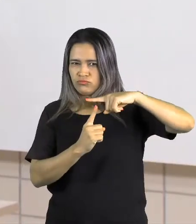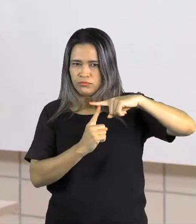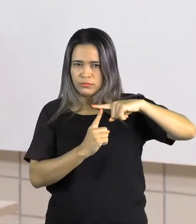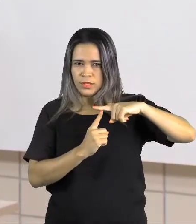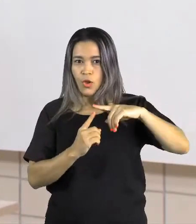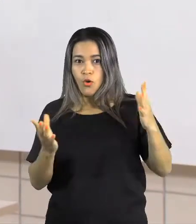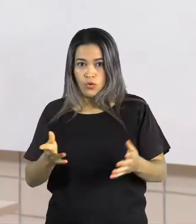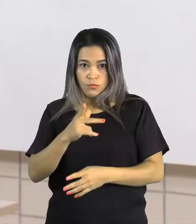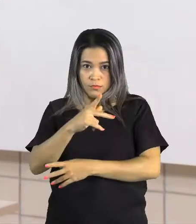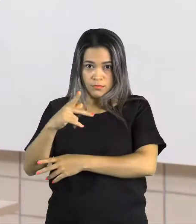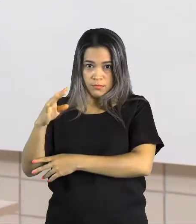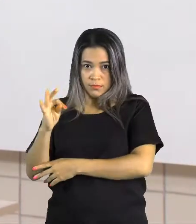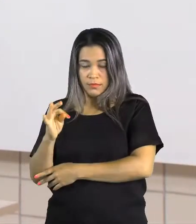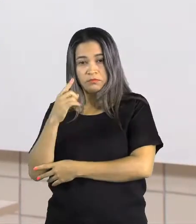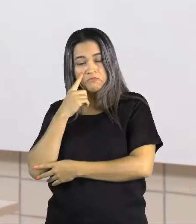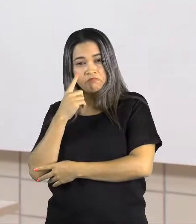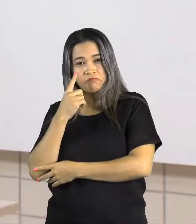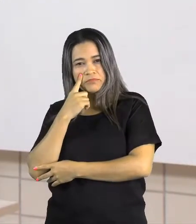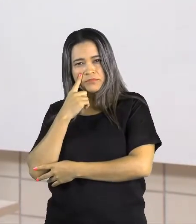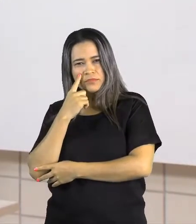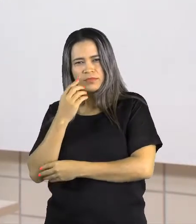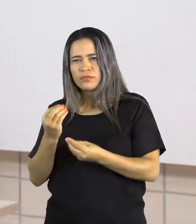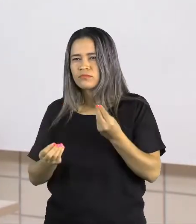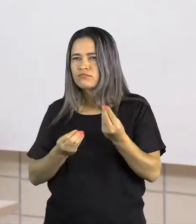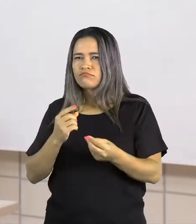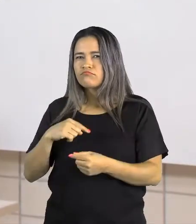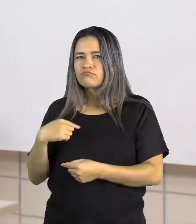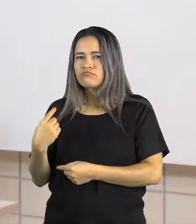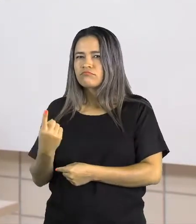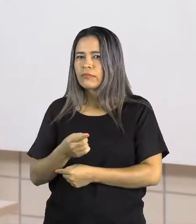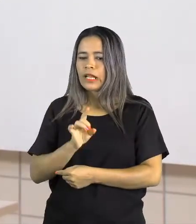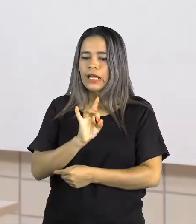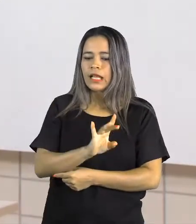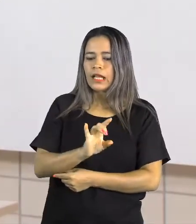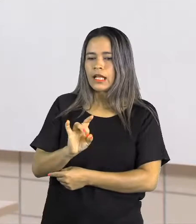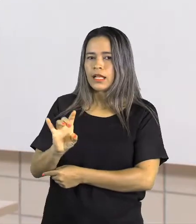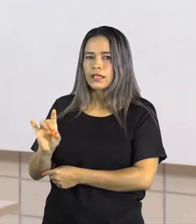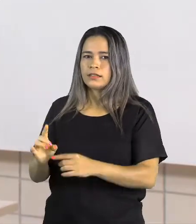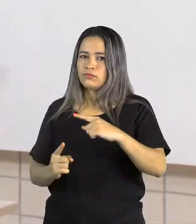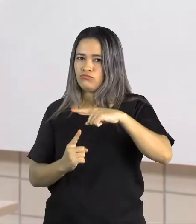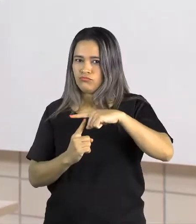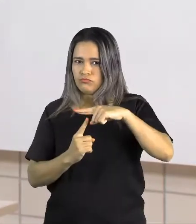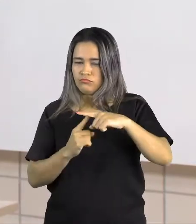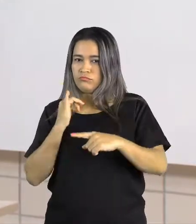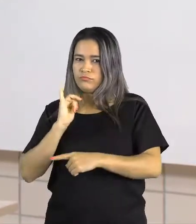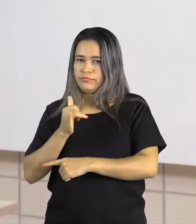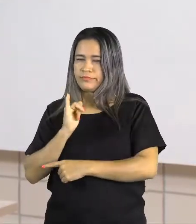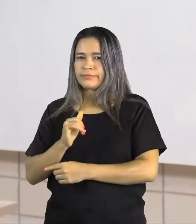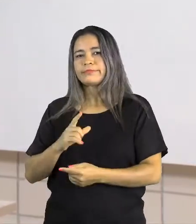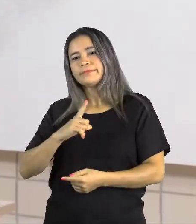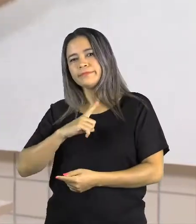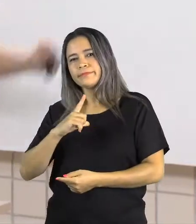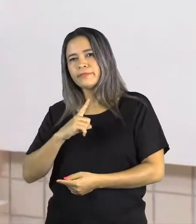em PPT, a gente vai ver como a gente faz cada tipo de relato. A gente tem relatos de